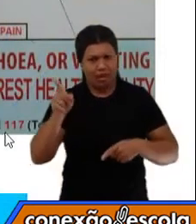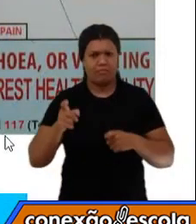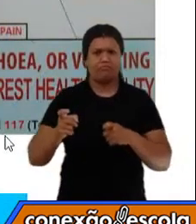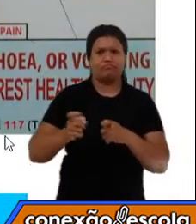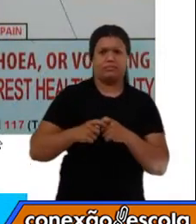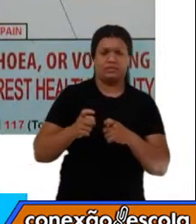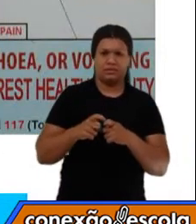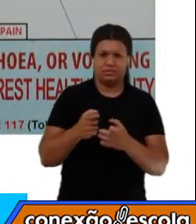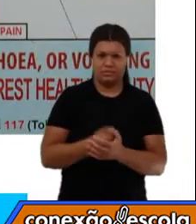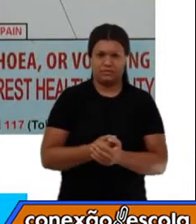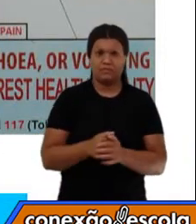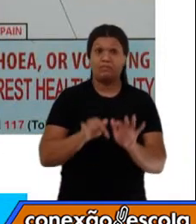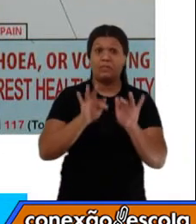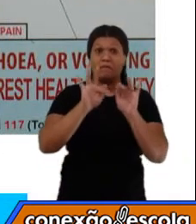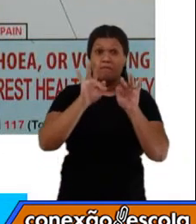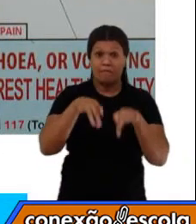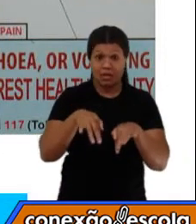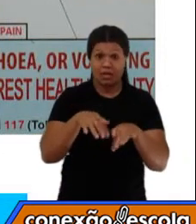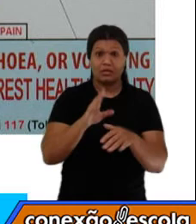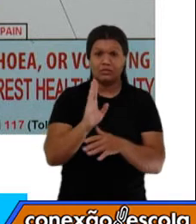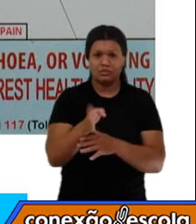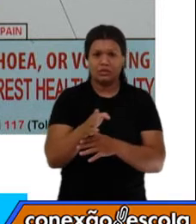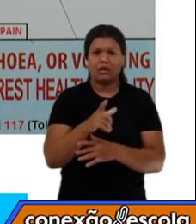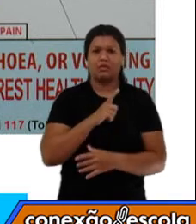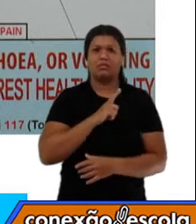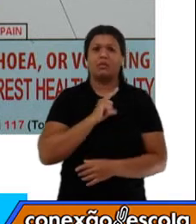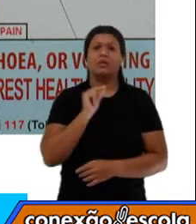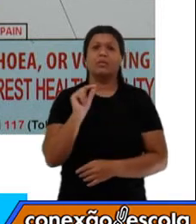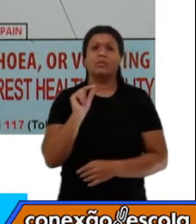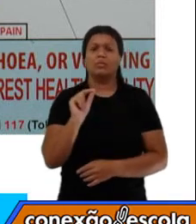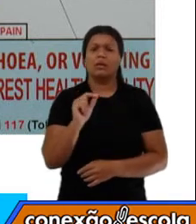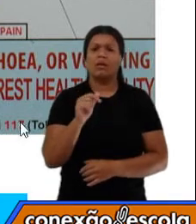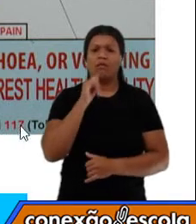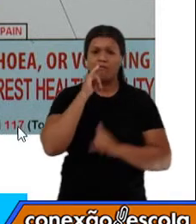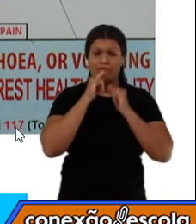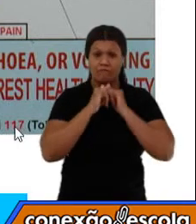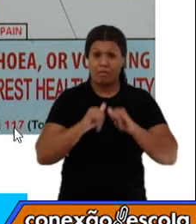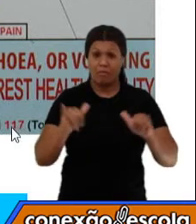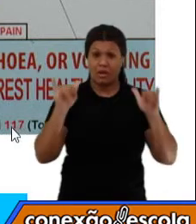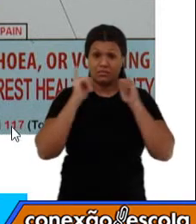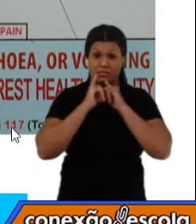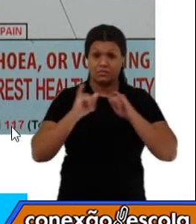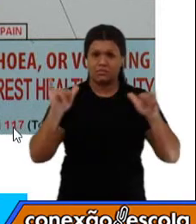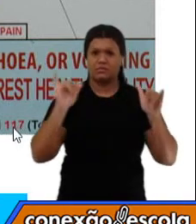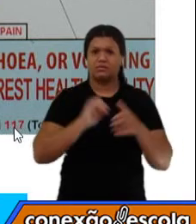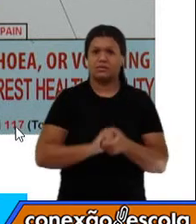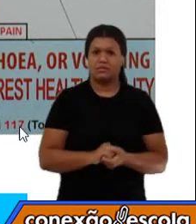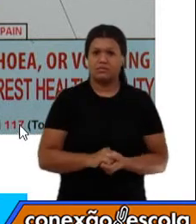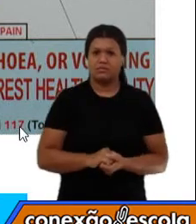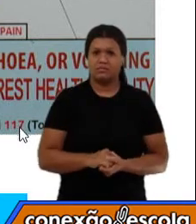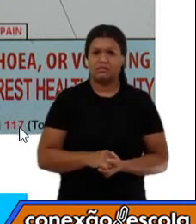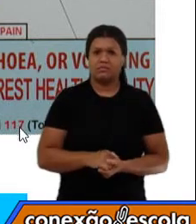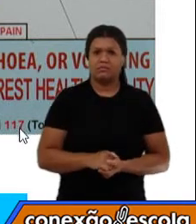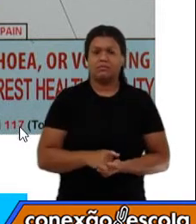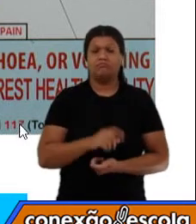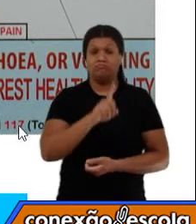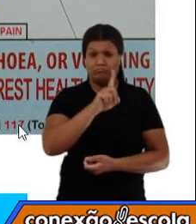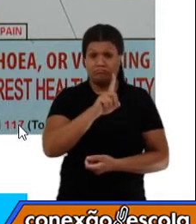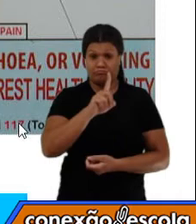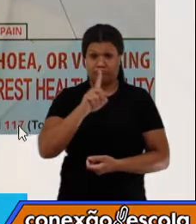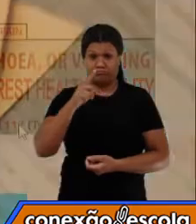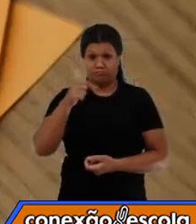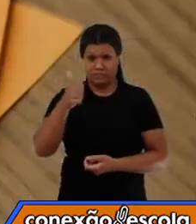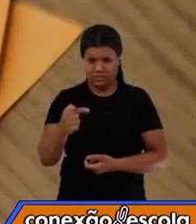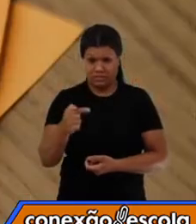lá, ó, no finalzinho aqui, ó, for more information, call 117. Então,